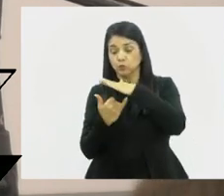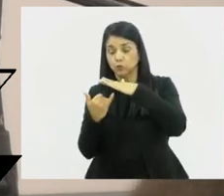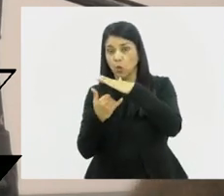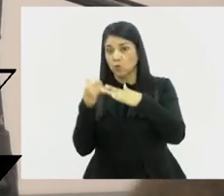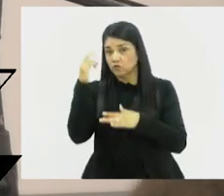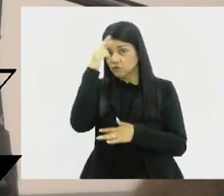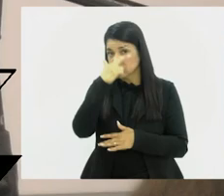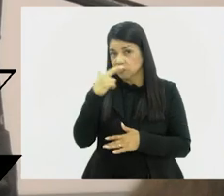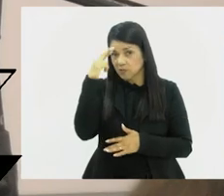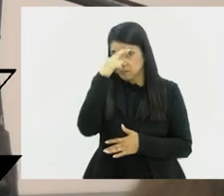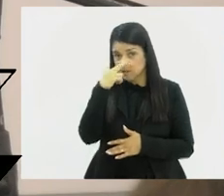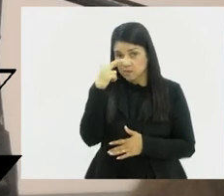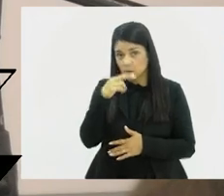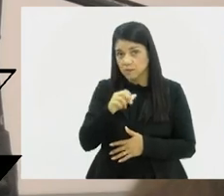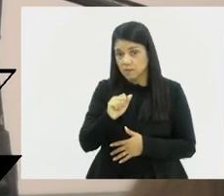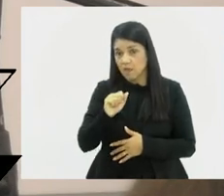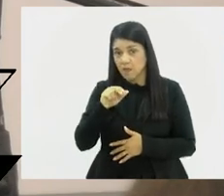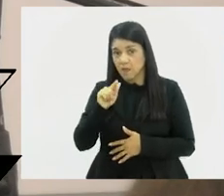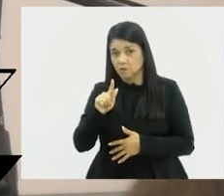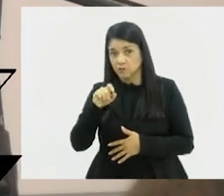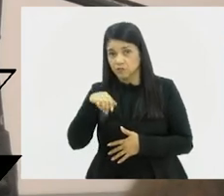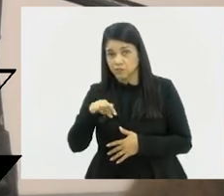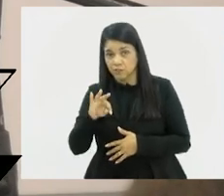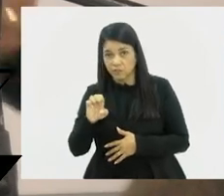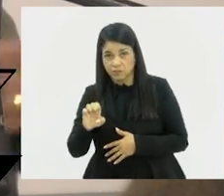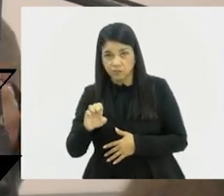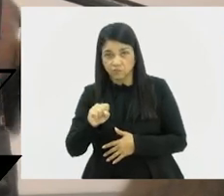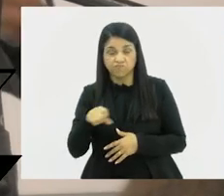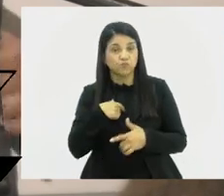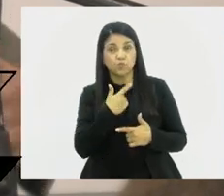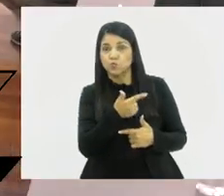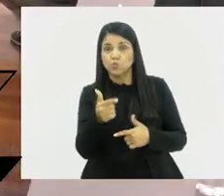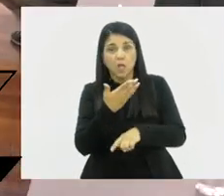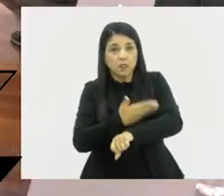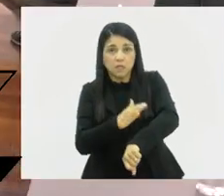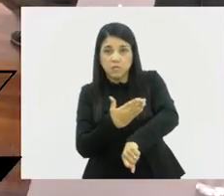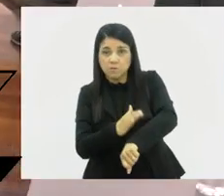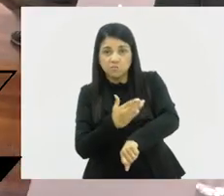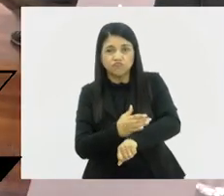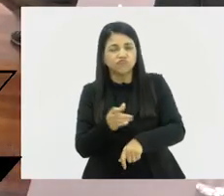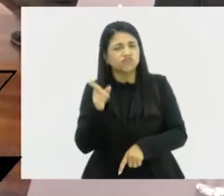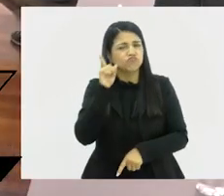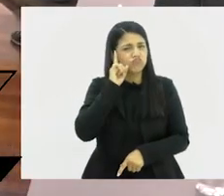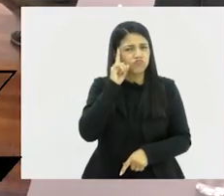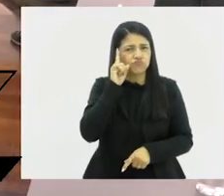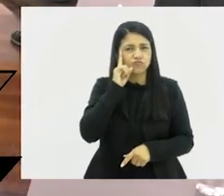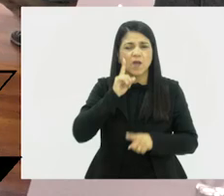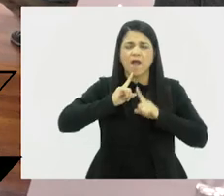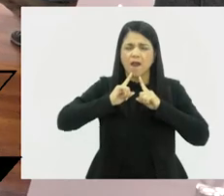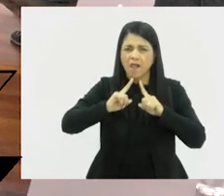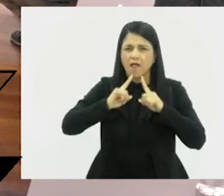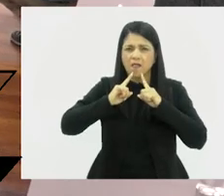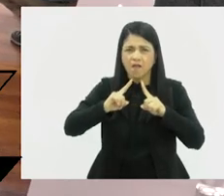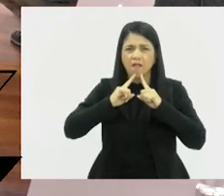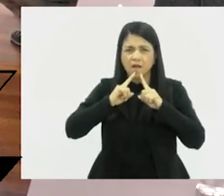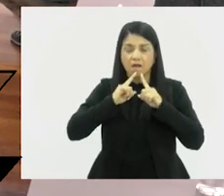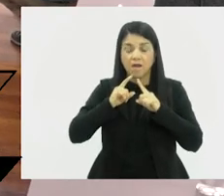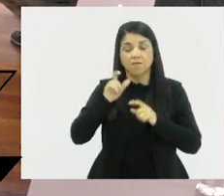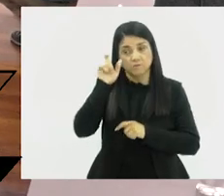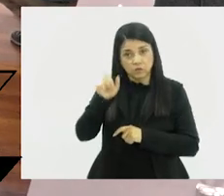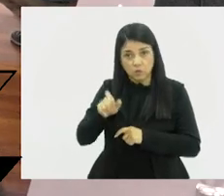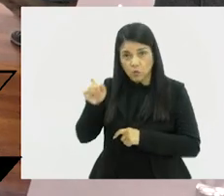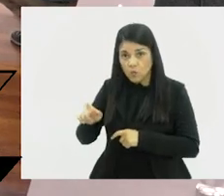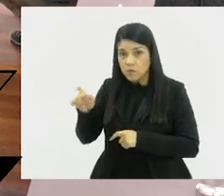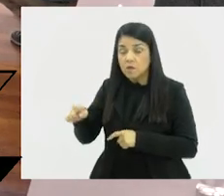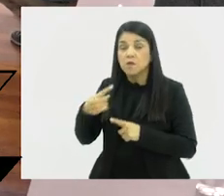os agentes, não tem um treinamento. Nós temos reclamações diárias, reclamações que, às vezes, um animal